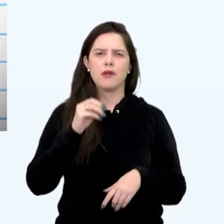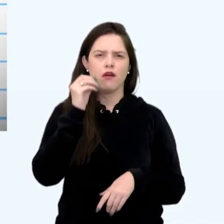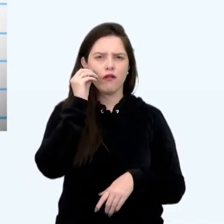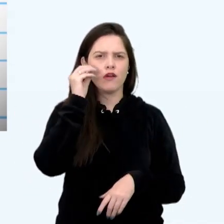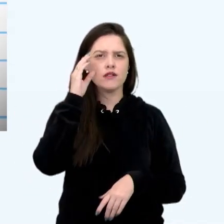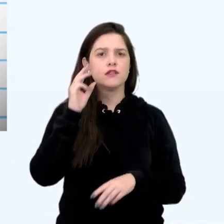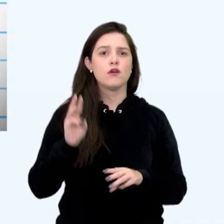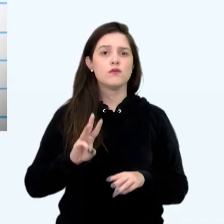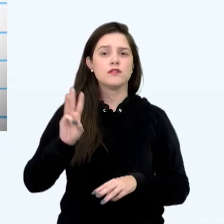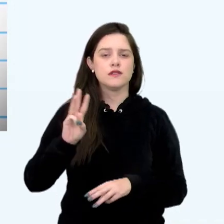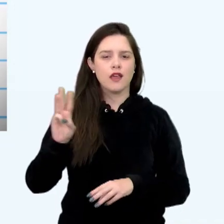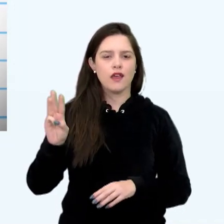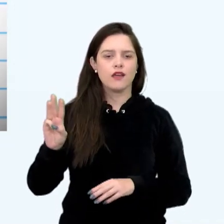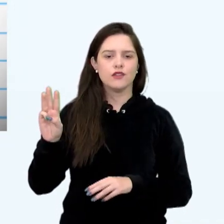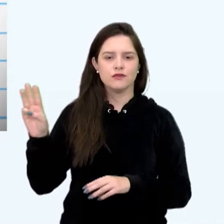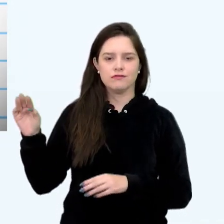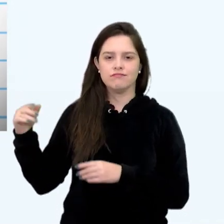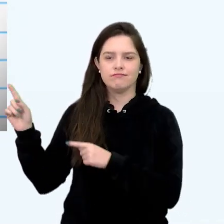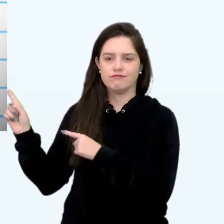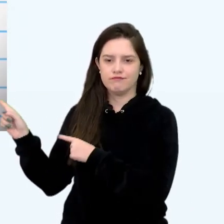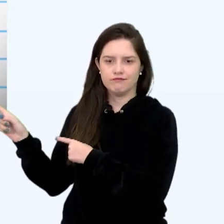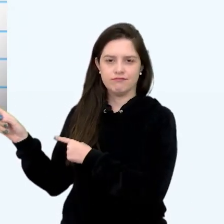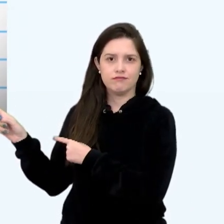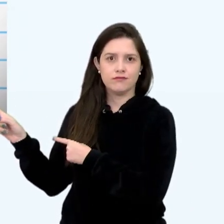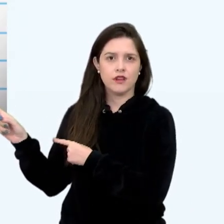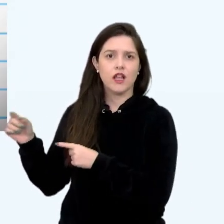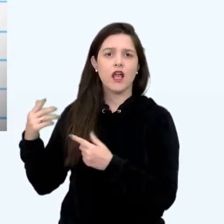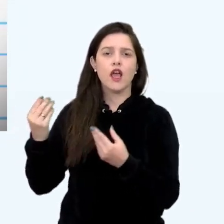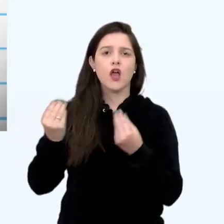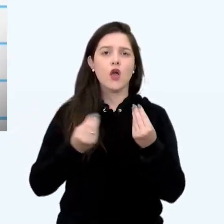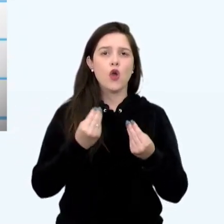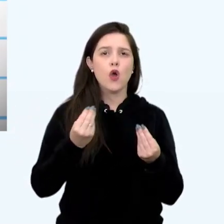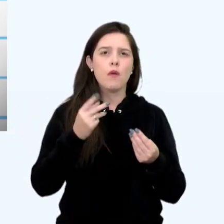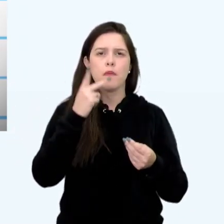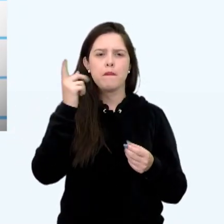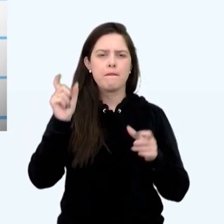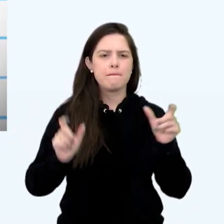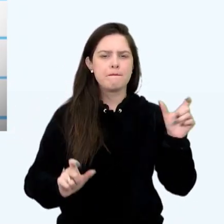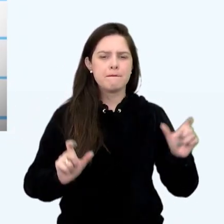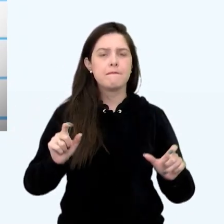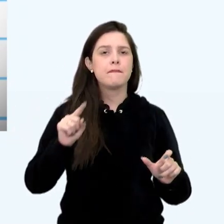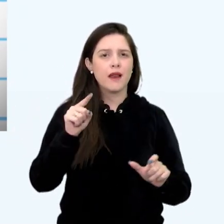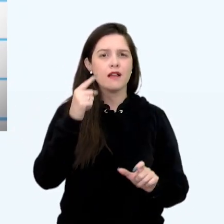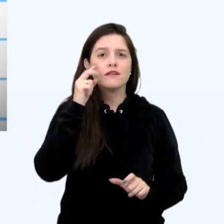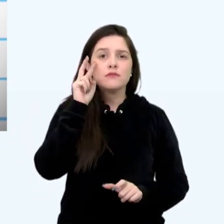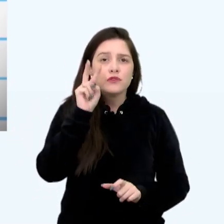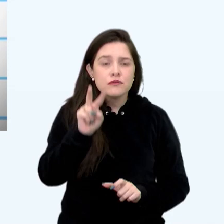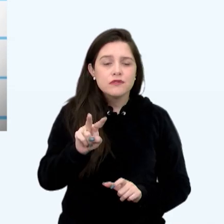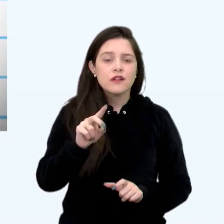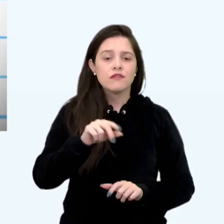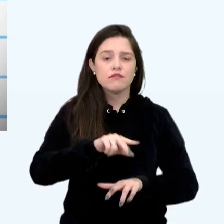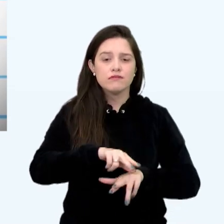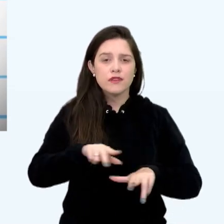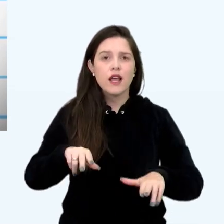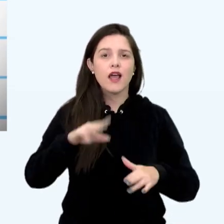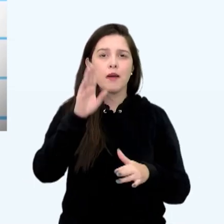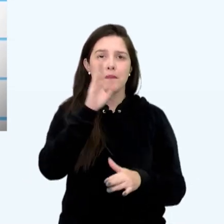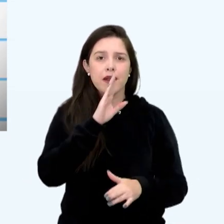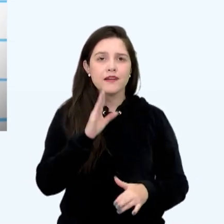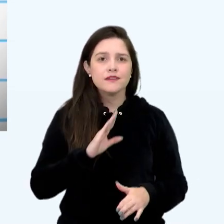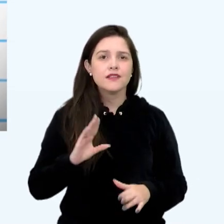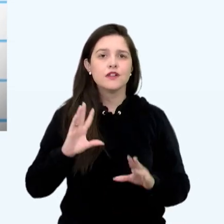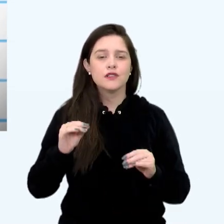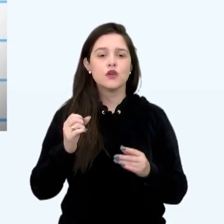do IBGE destinada exclusivamente à projeção da nossa população. Lá você pode ver como a pirâmide etária brasileira vem mudando